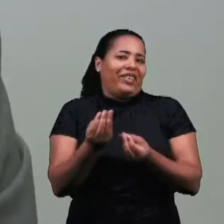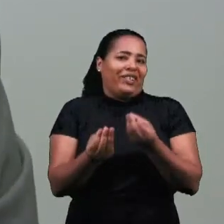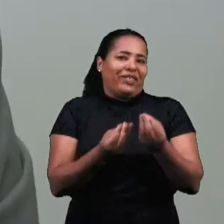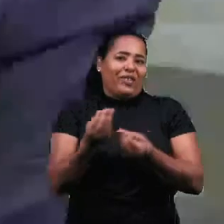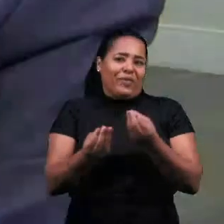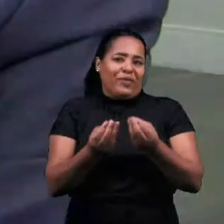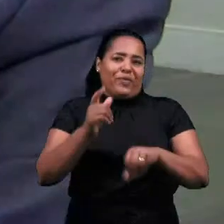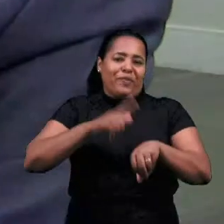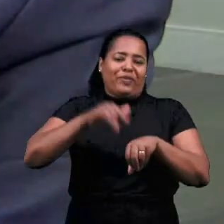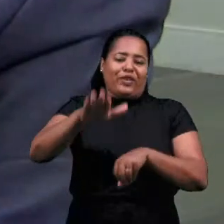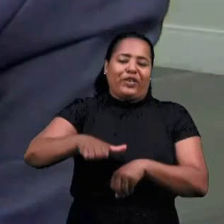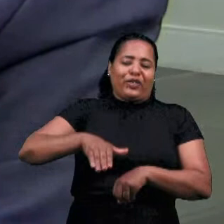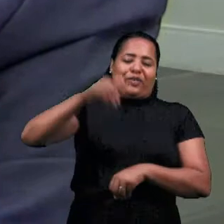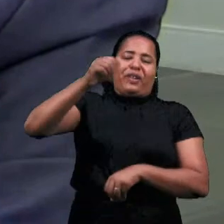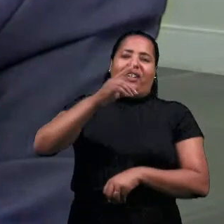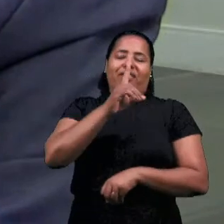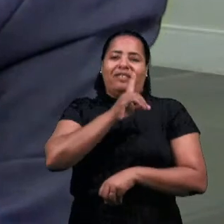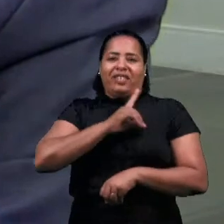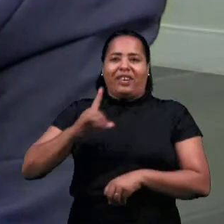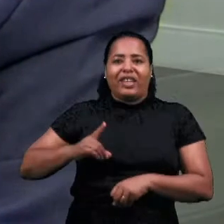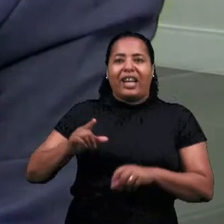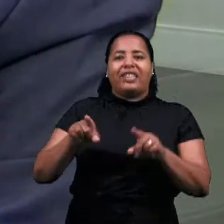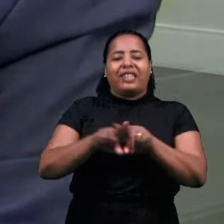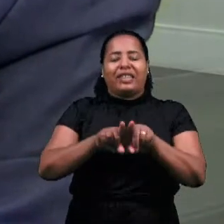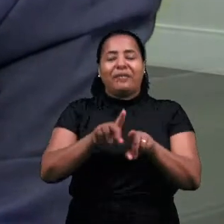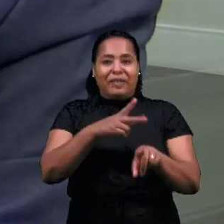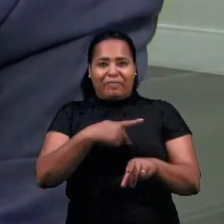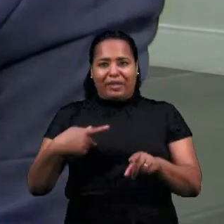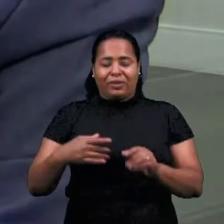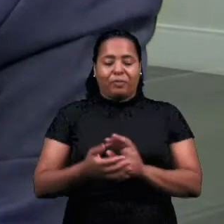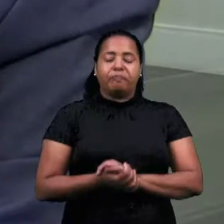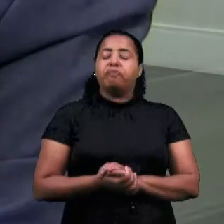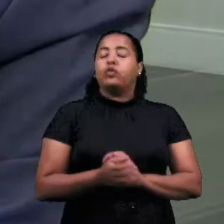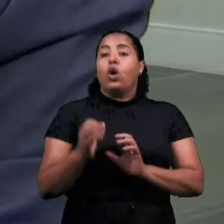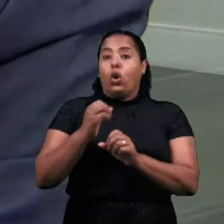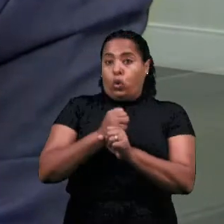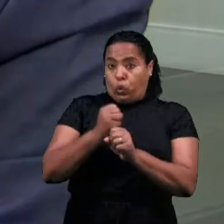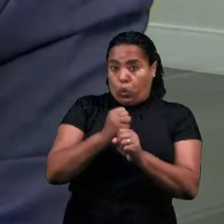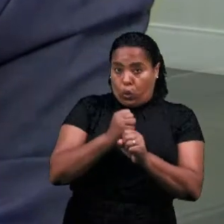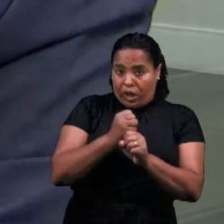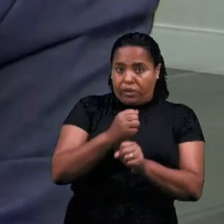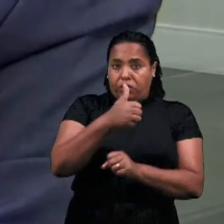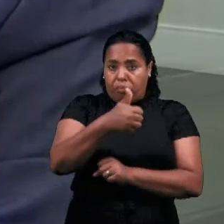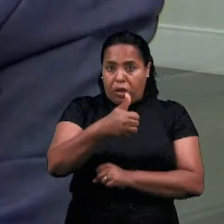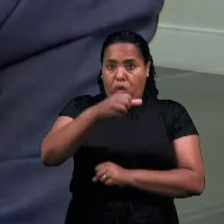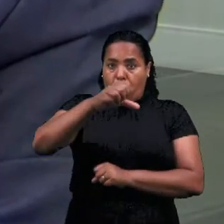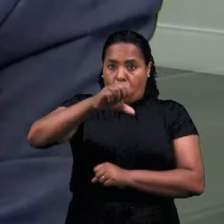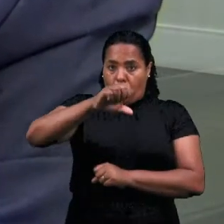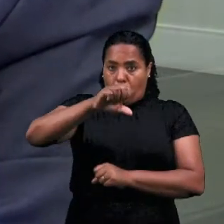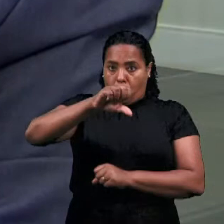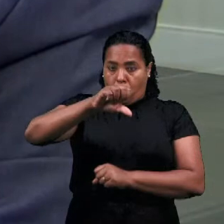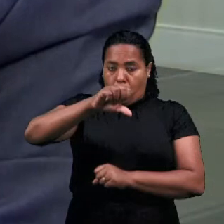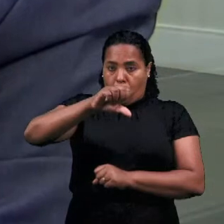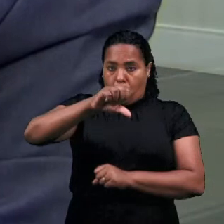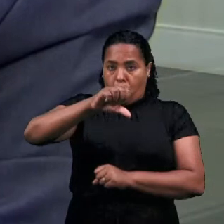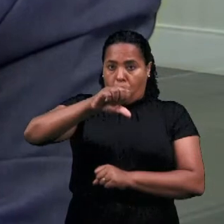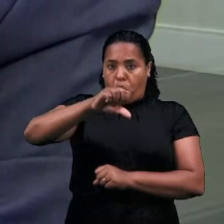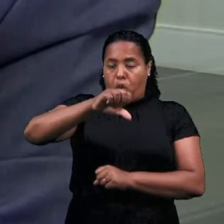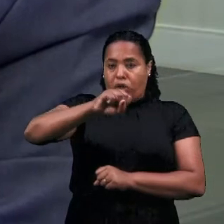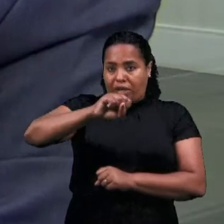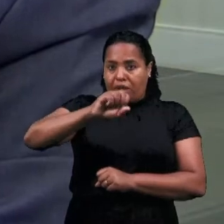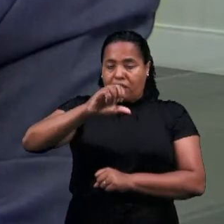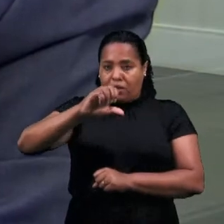ordenado? Eu me casei em 1989 e